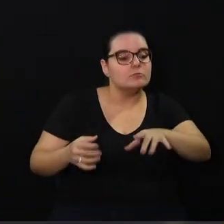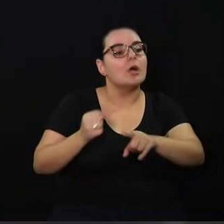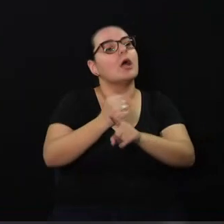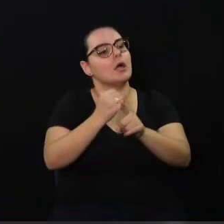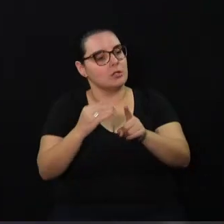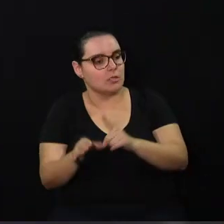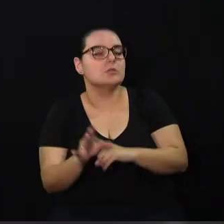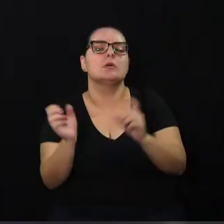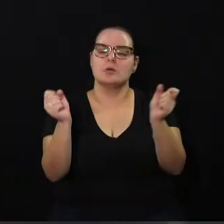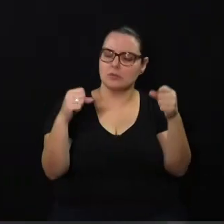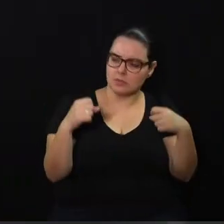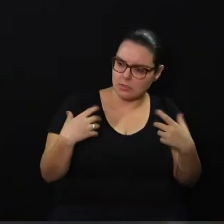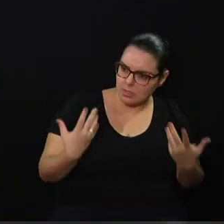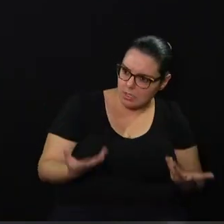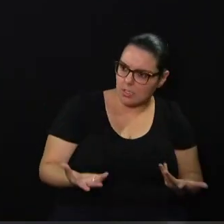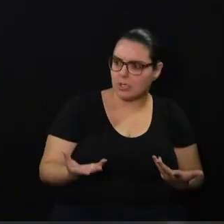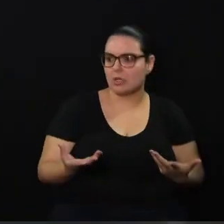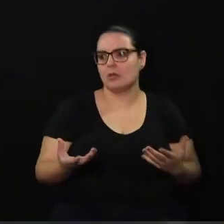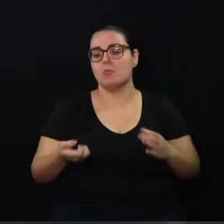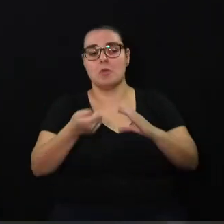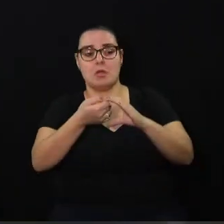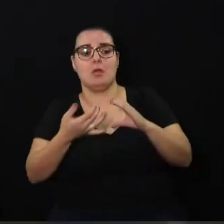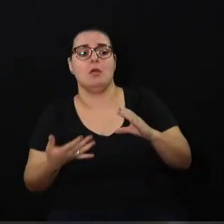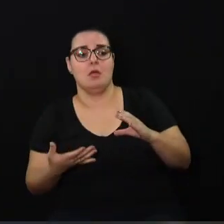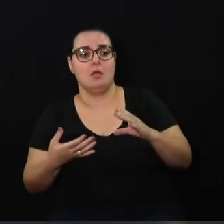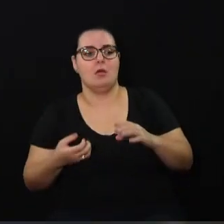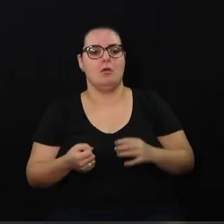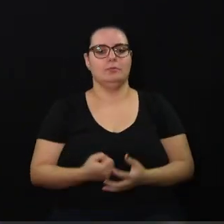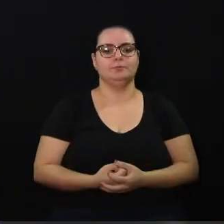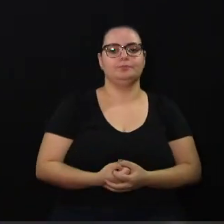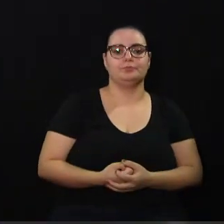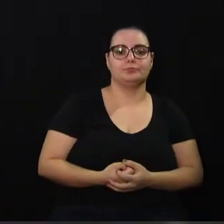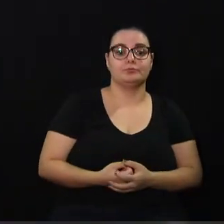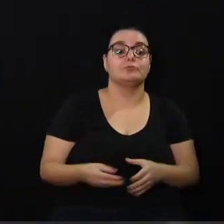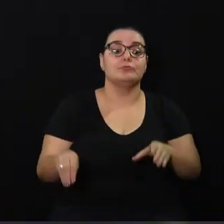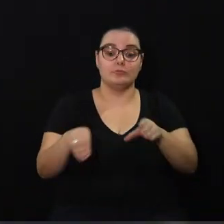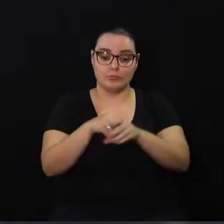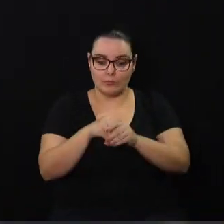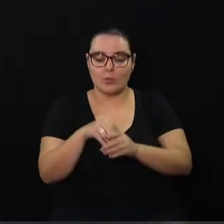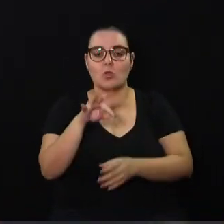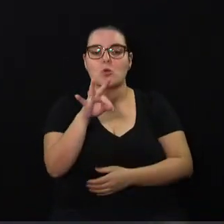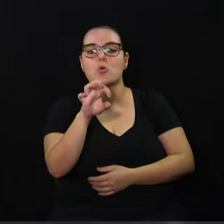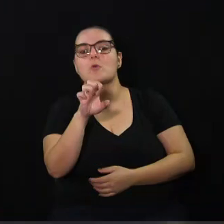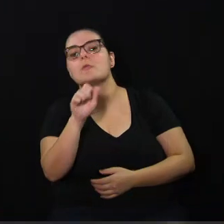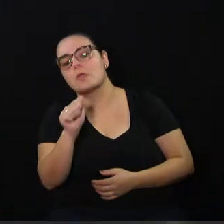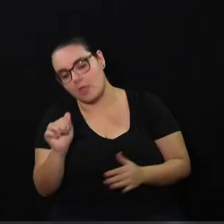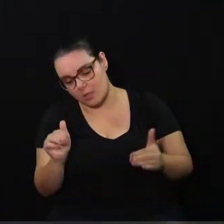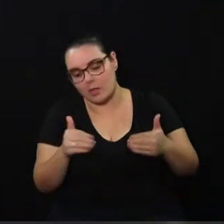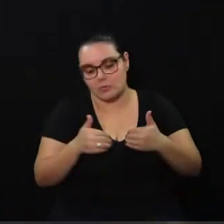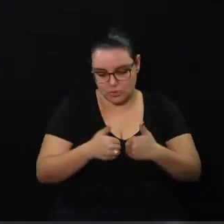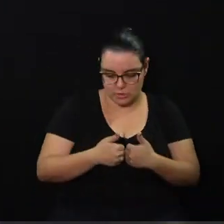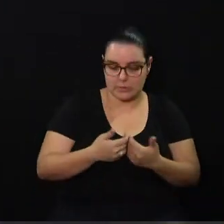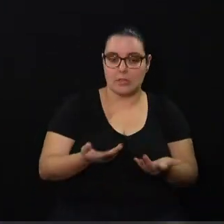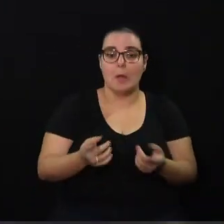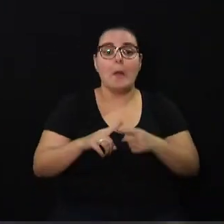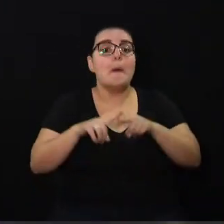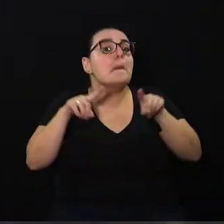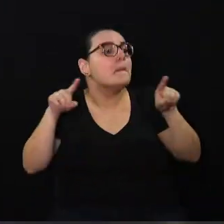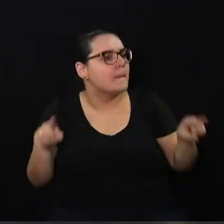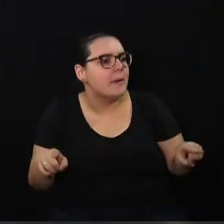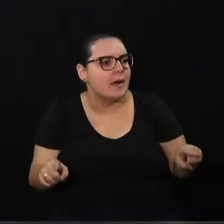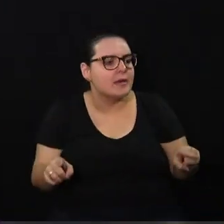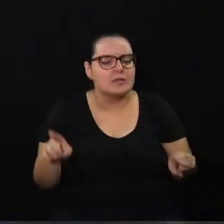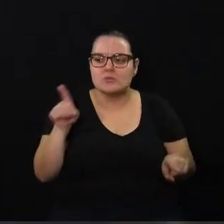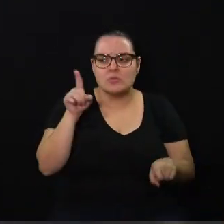até porque é uma característica nesta dentro do critério diagnóstico do tsé é essa dificuldade mas a criança não está na escola